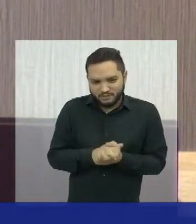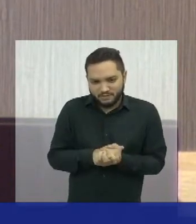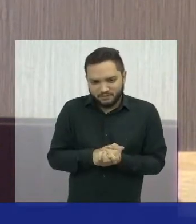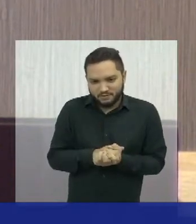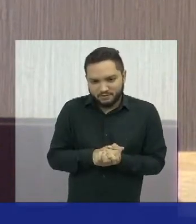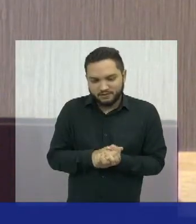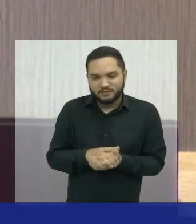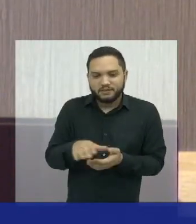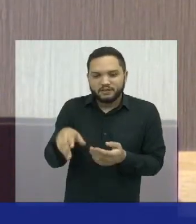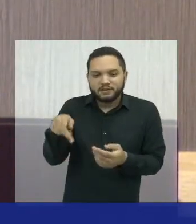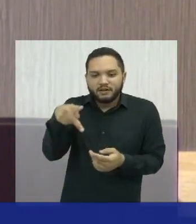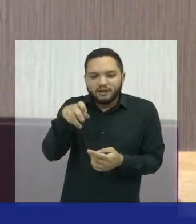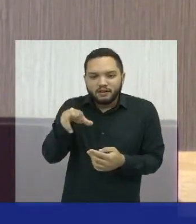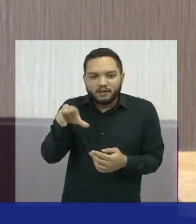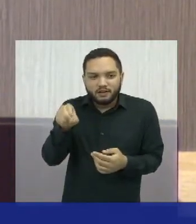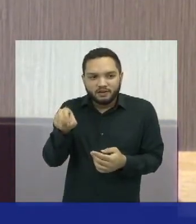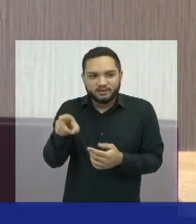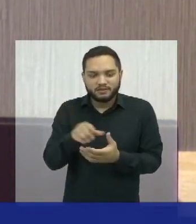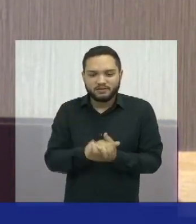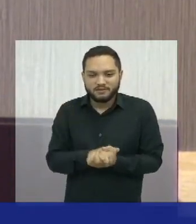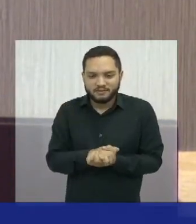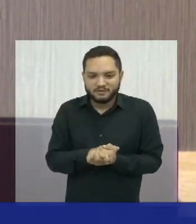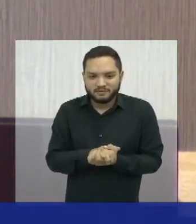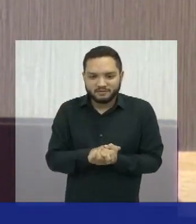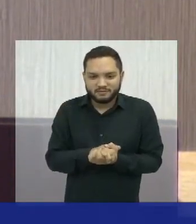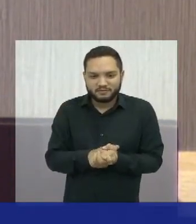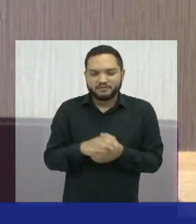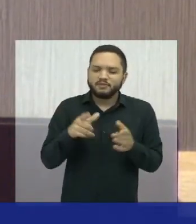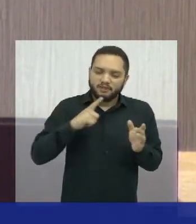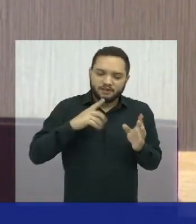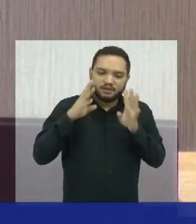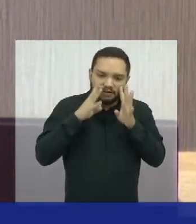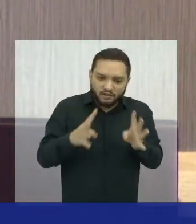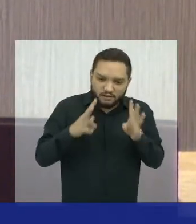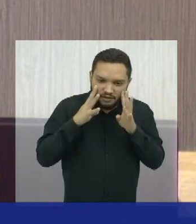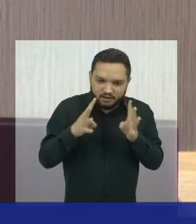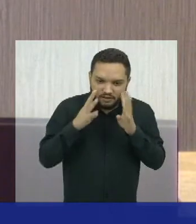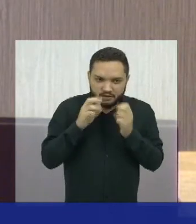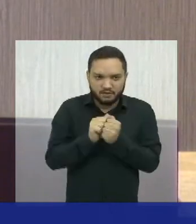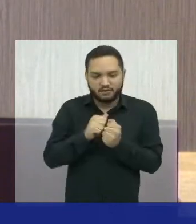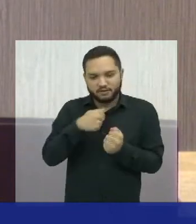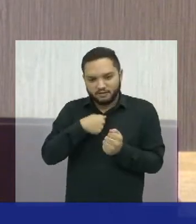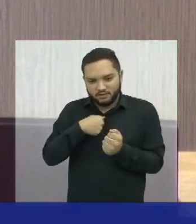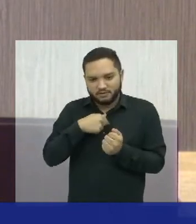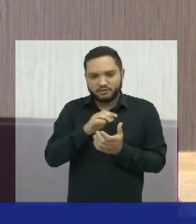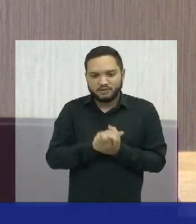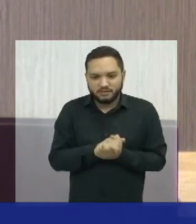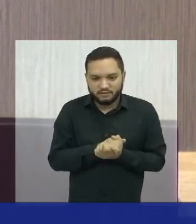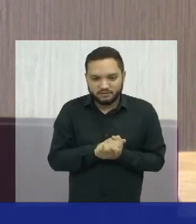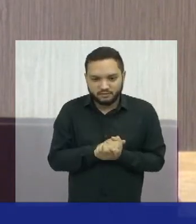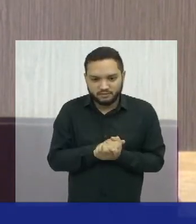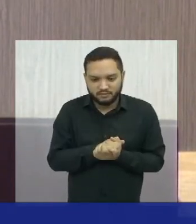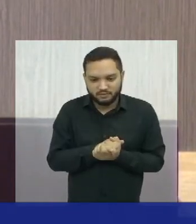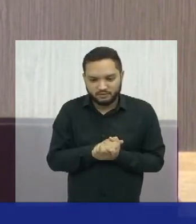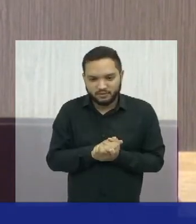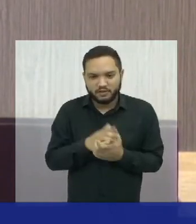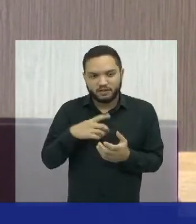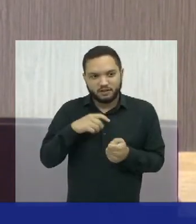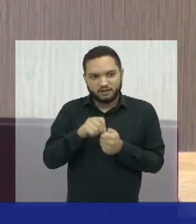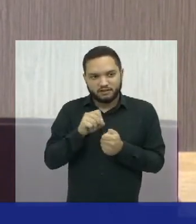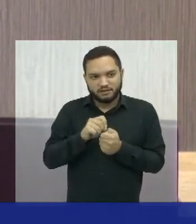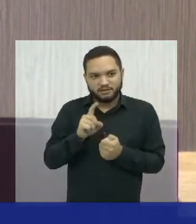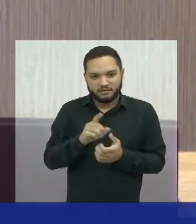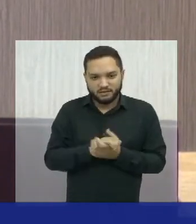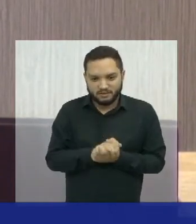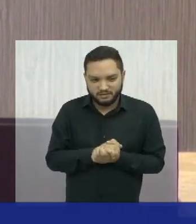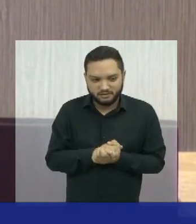Está ali, seu Pedro ali. Mas o seu Pedro, muito atencioso, ali no terminal, junto comigo, eu disse, seu Pedro, o que é que eu faço, seu Pedro? Ele